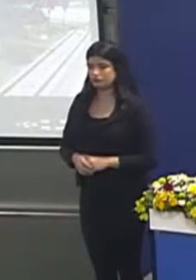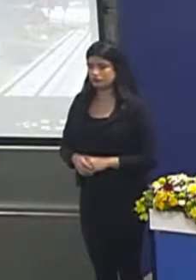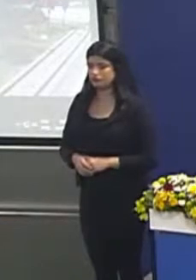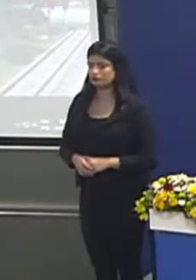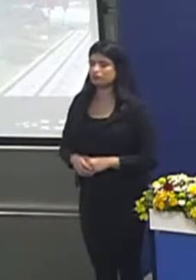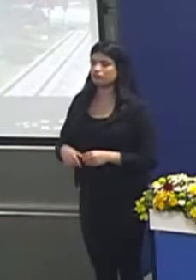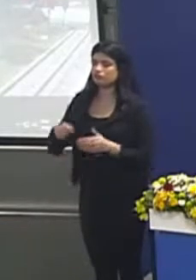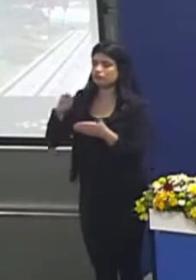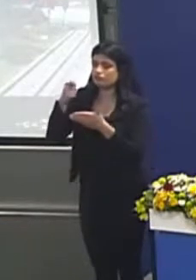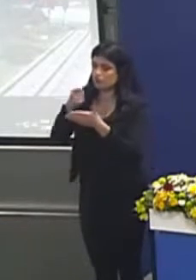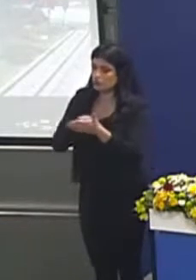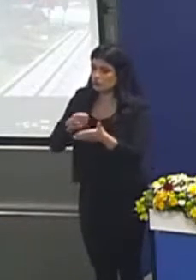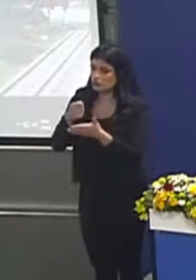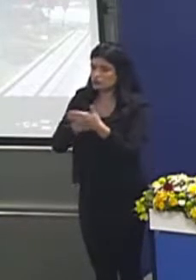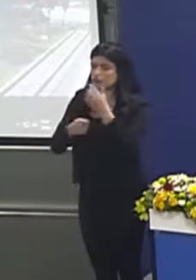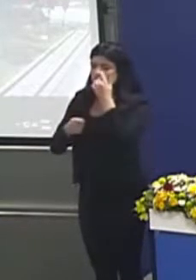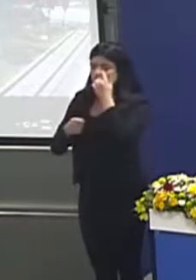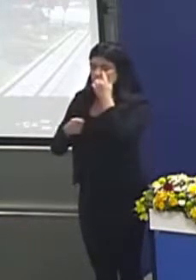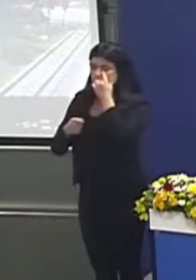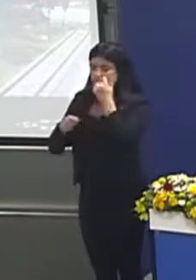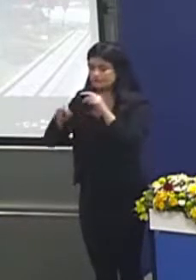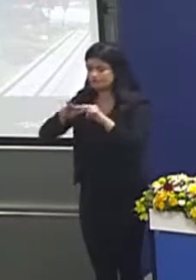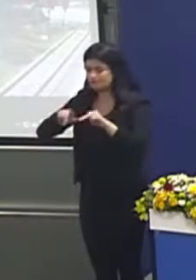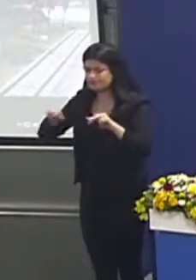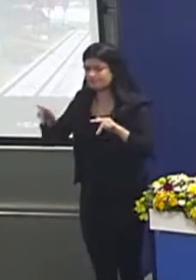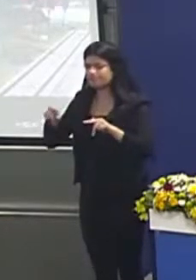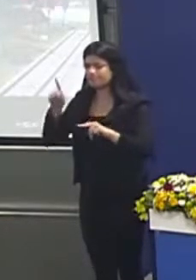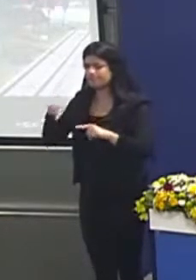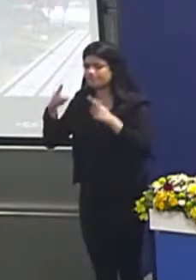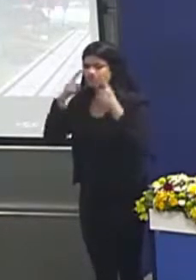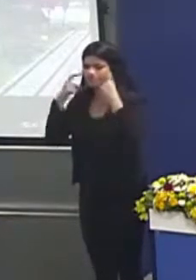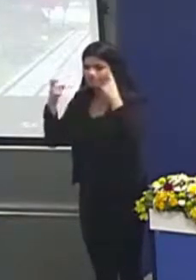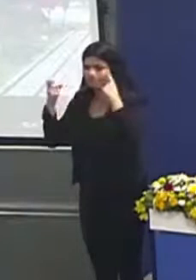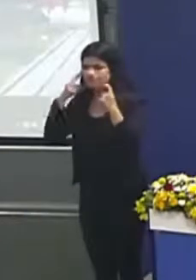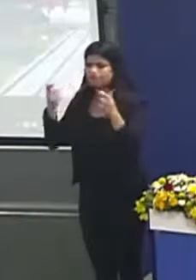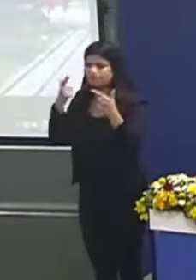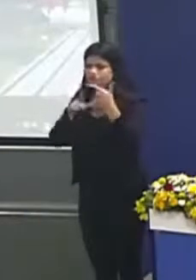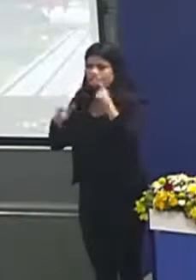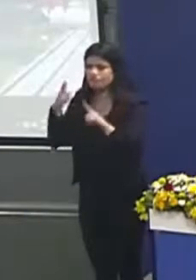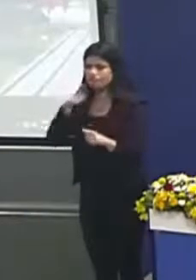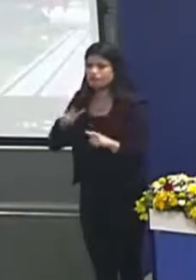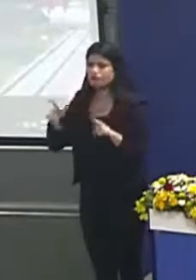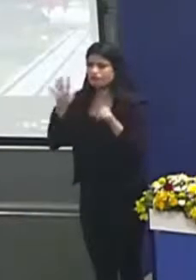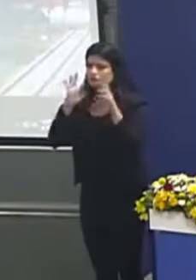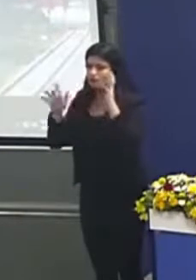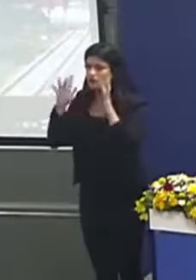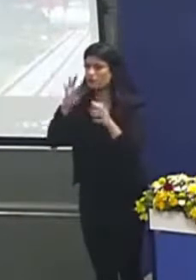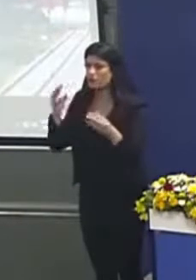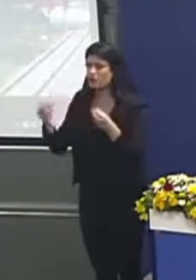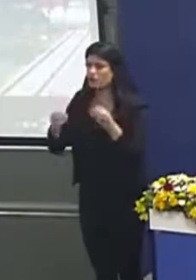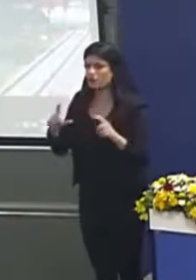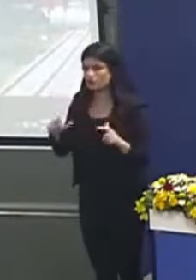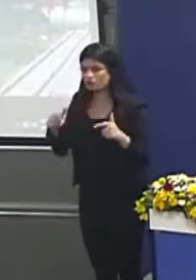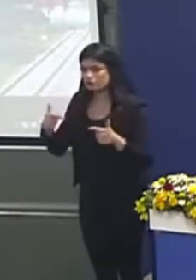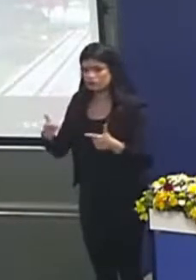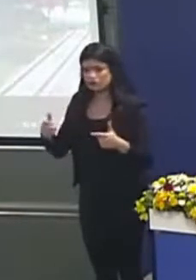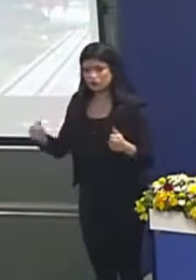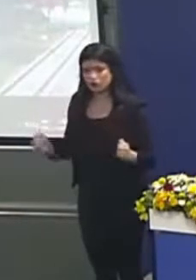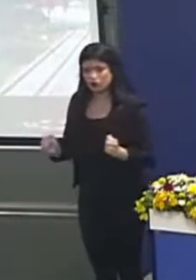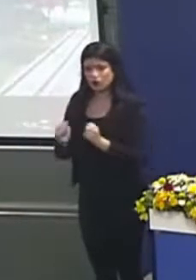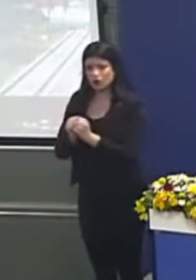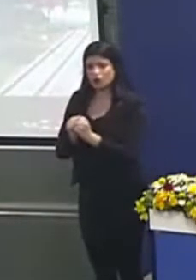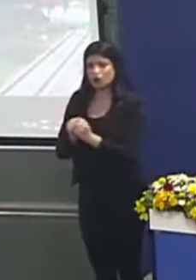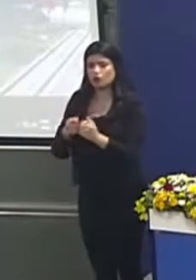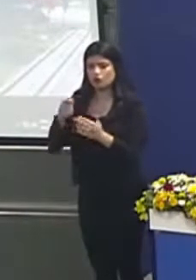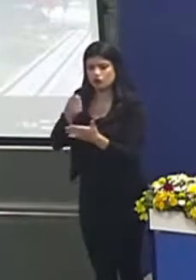Lutas essas que foram idealizadas, realizadas e potencializadas numa construção